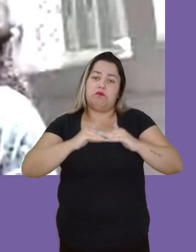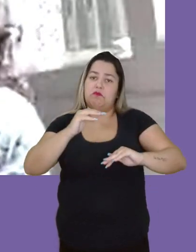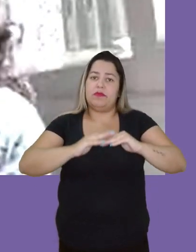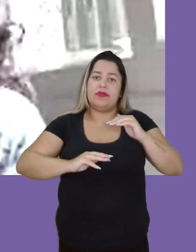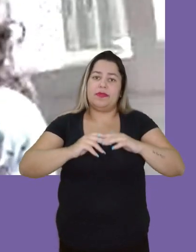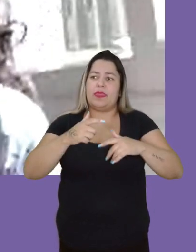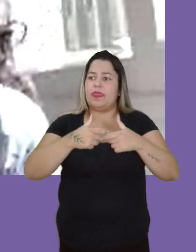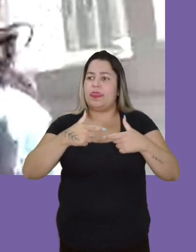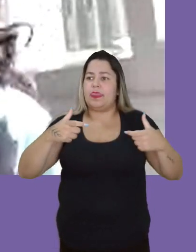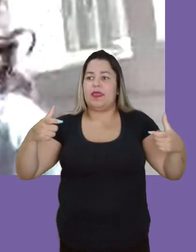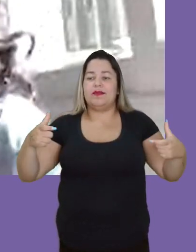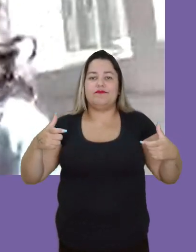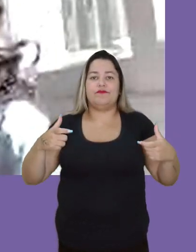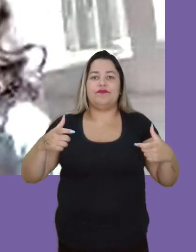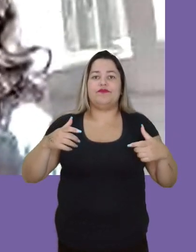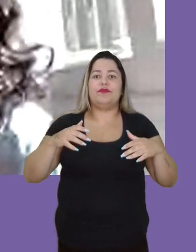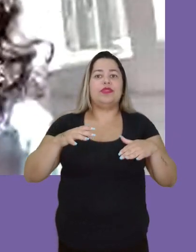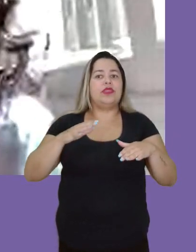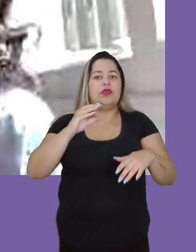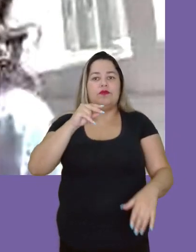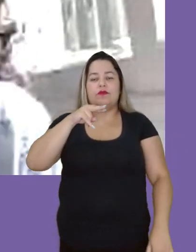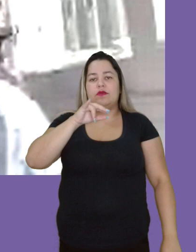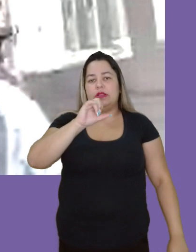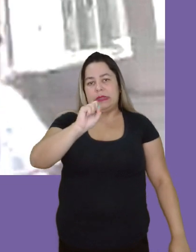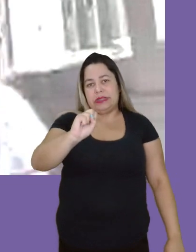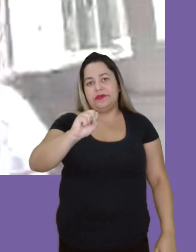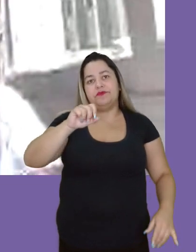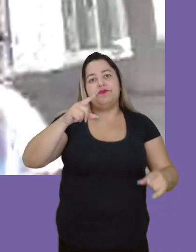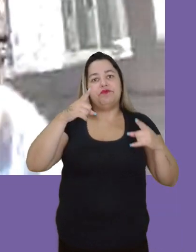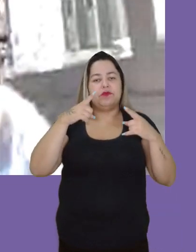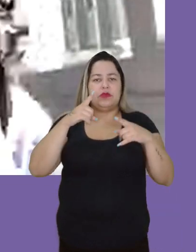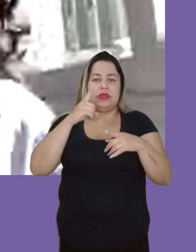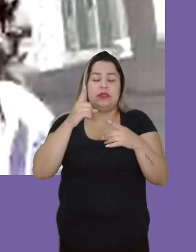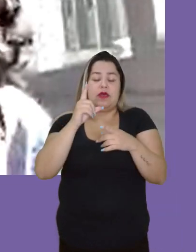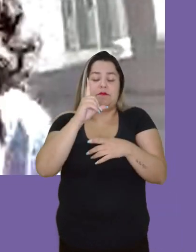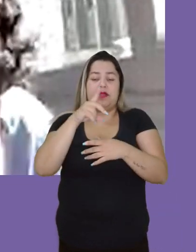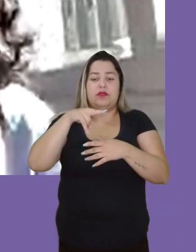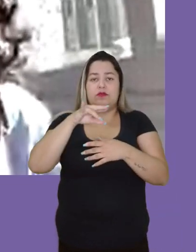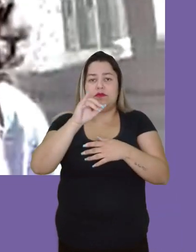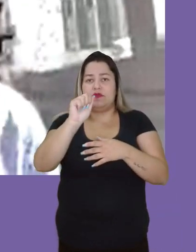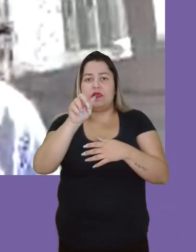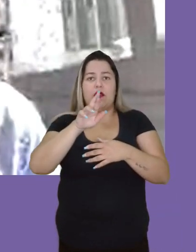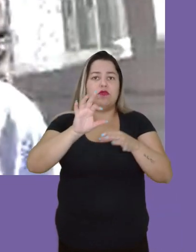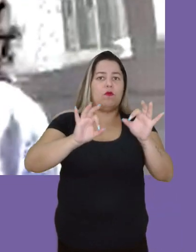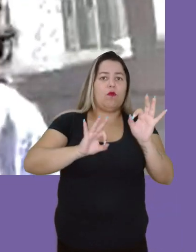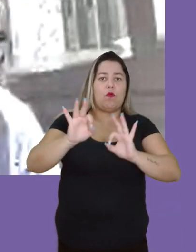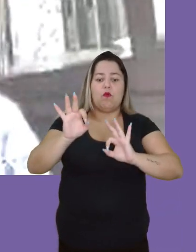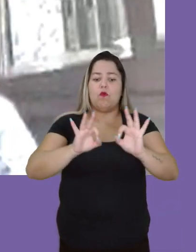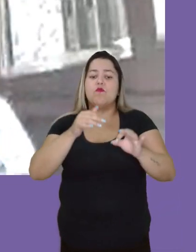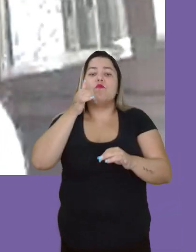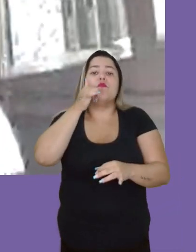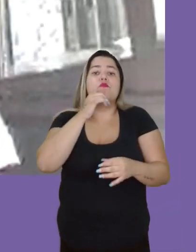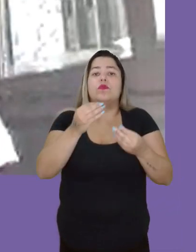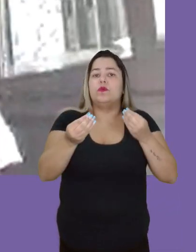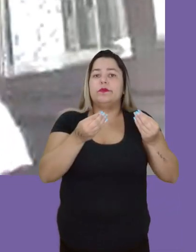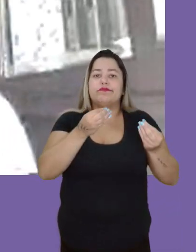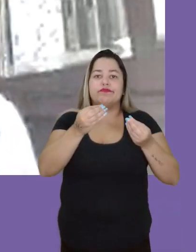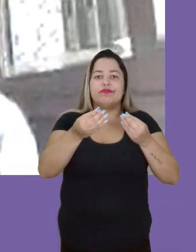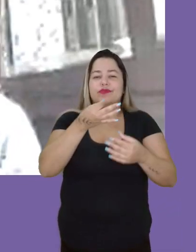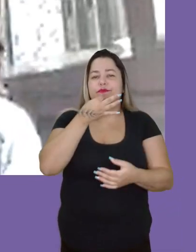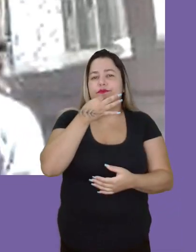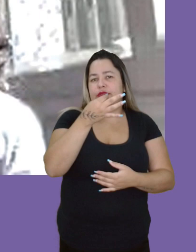entrar desde os canais de denúncia, mas passando também pela nossa organização como mulheres, aí ouvir um pouco a opinião